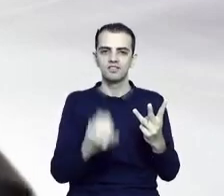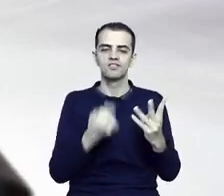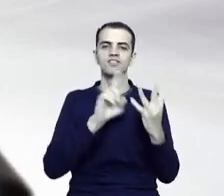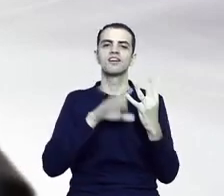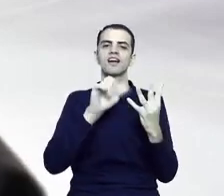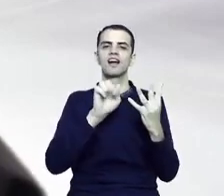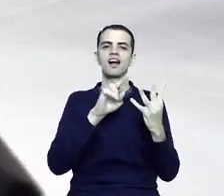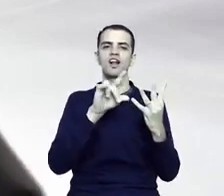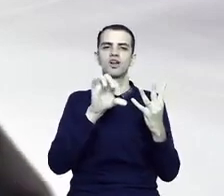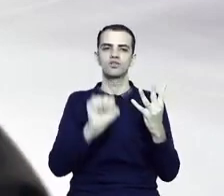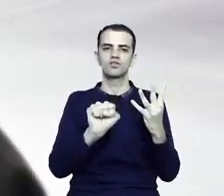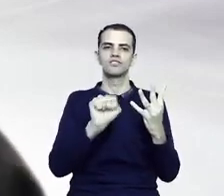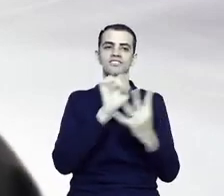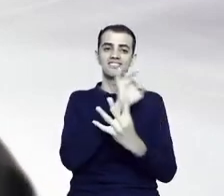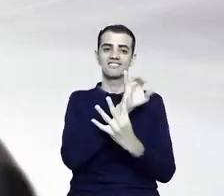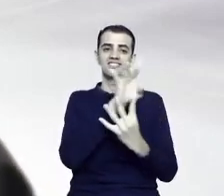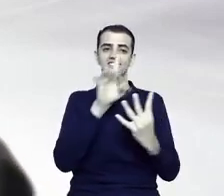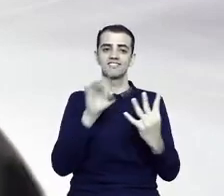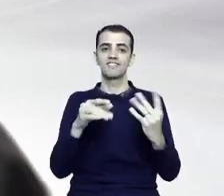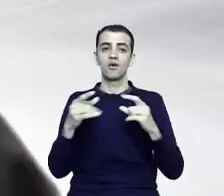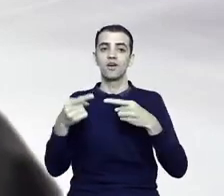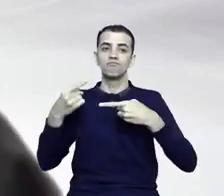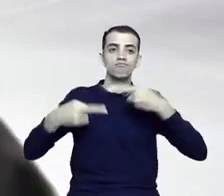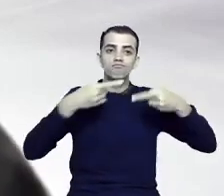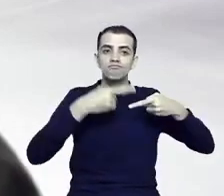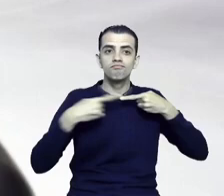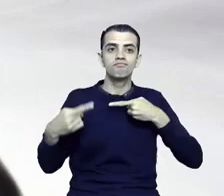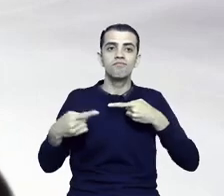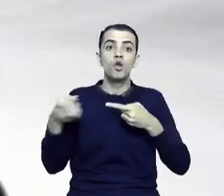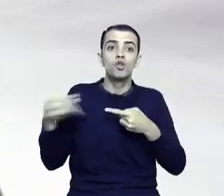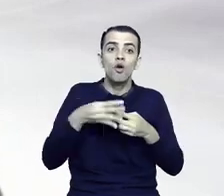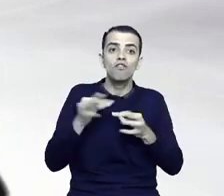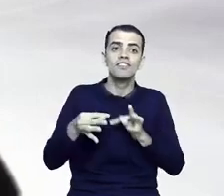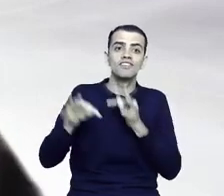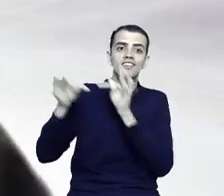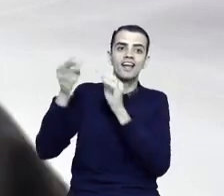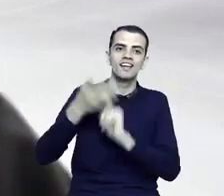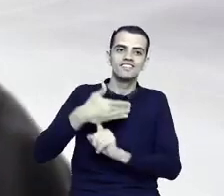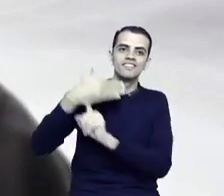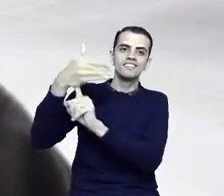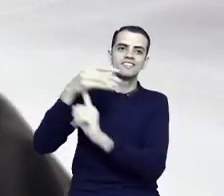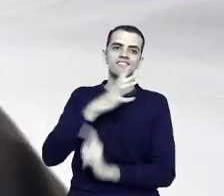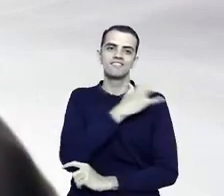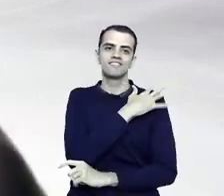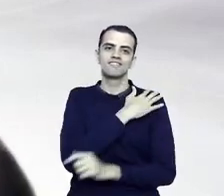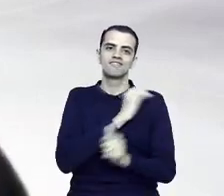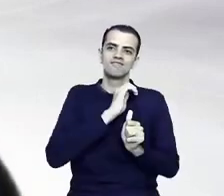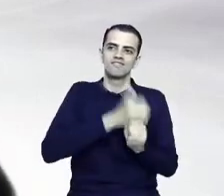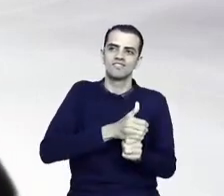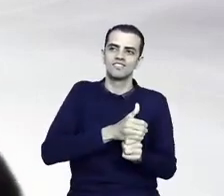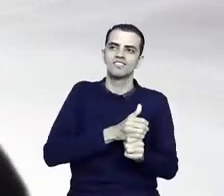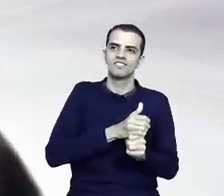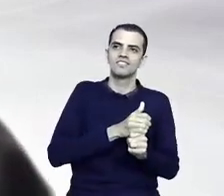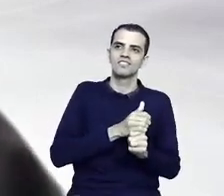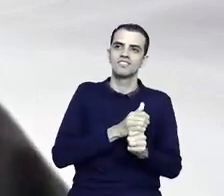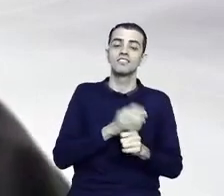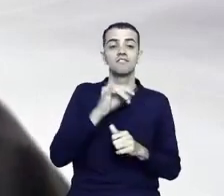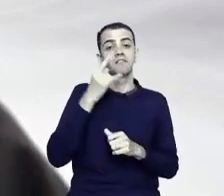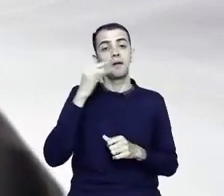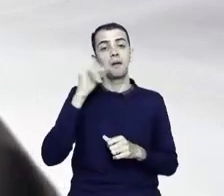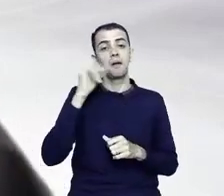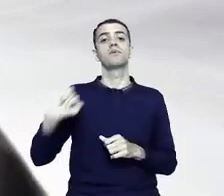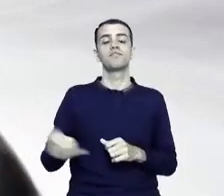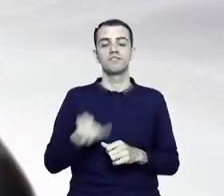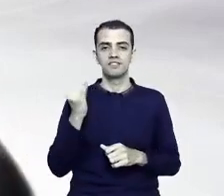fazer uma discussão aí sobre novas tecnologias na prótese do ombro. Eu vou aproveitar que a gente está